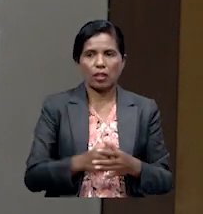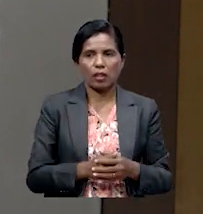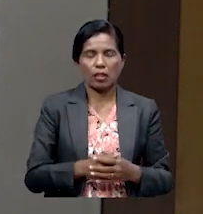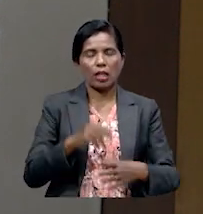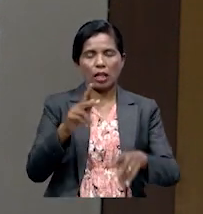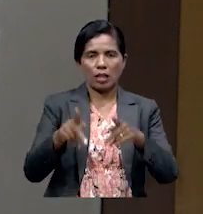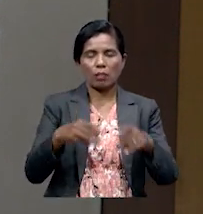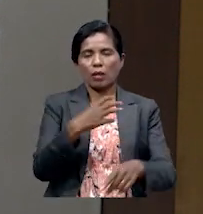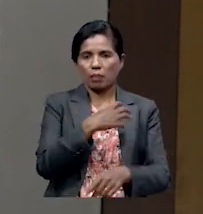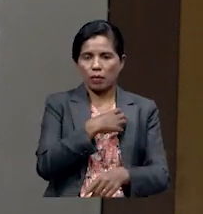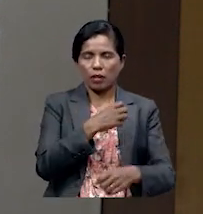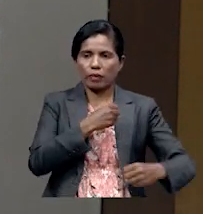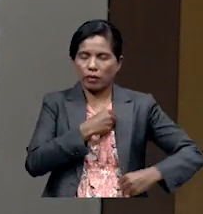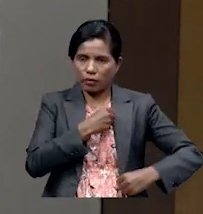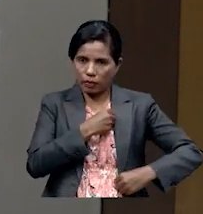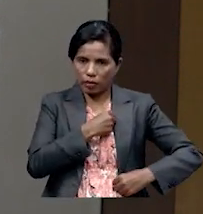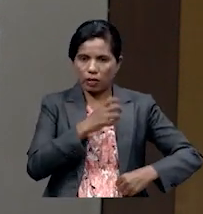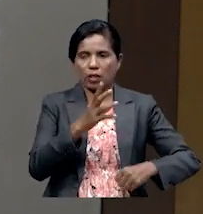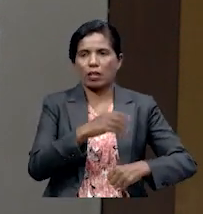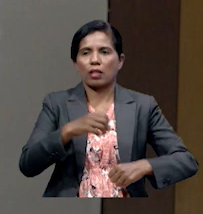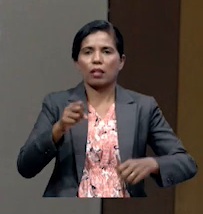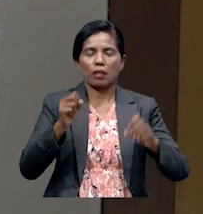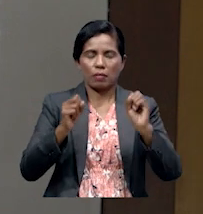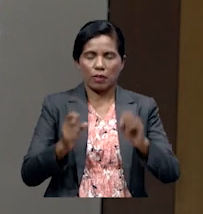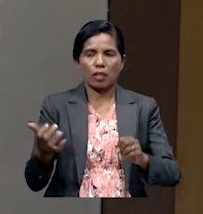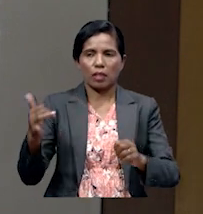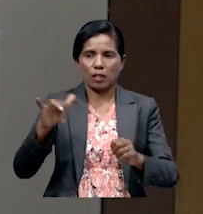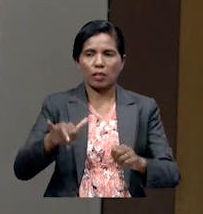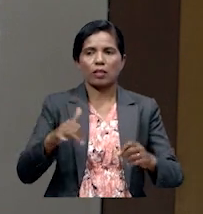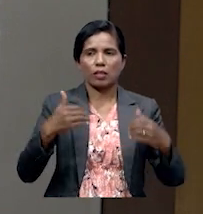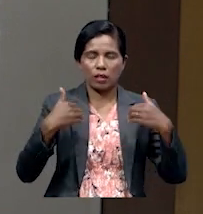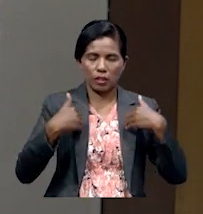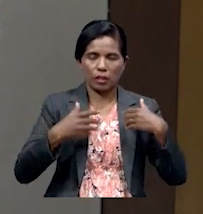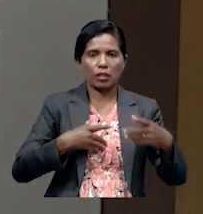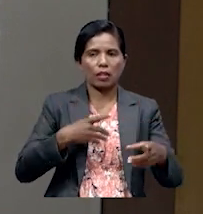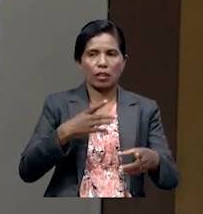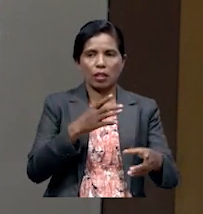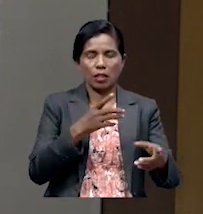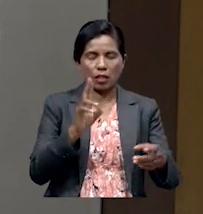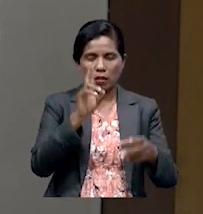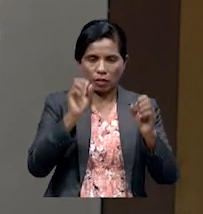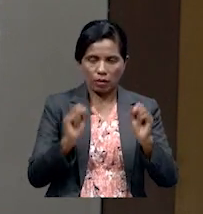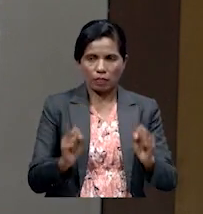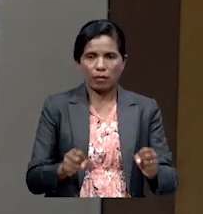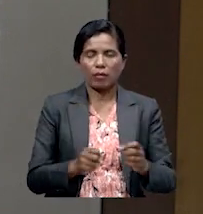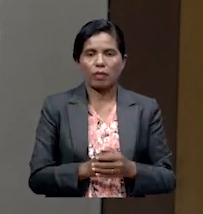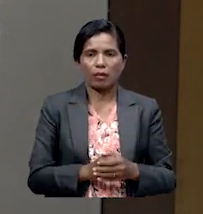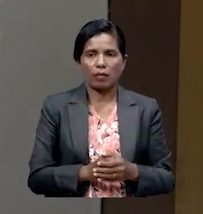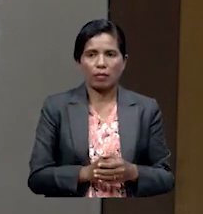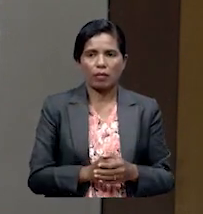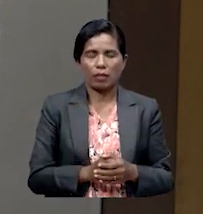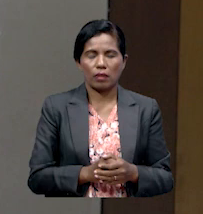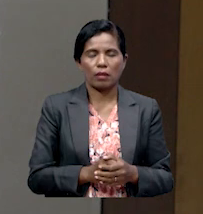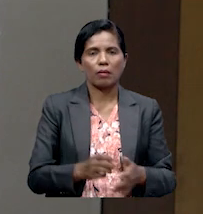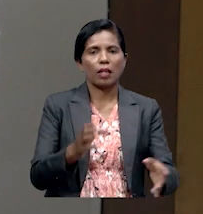balu o itania forsa balu mak so bele sira mak ia dire sira ia autoridade ia autorização bele